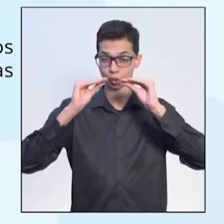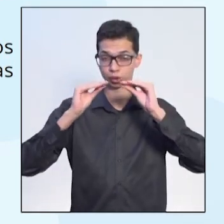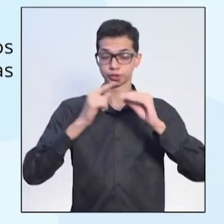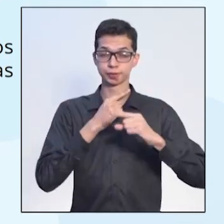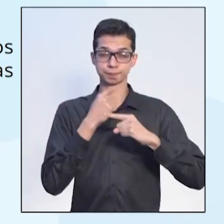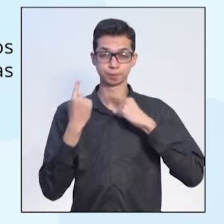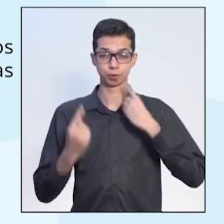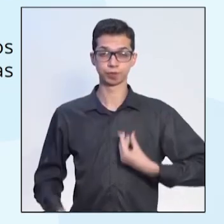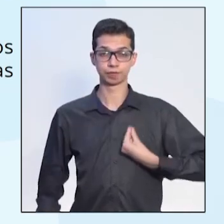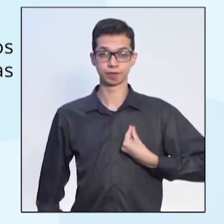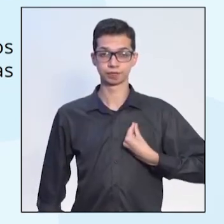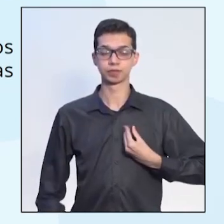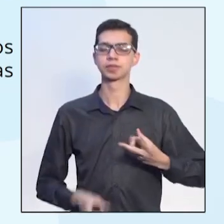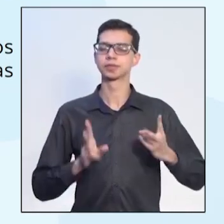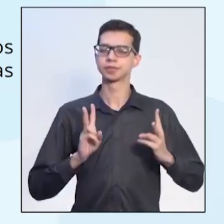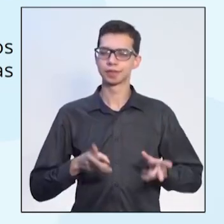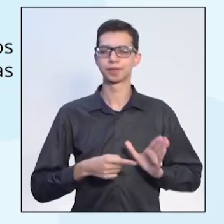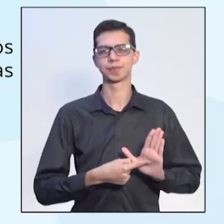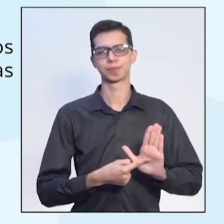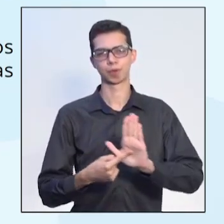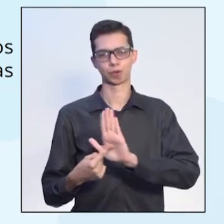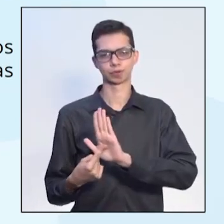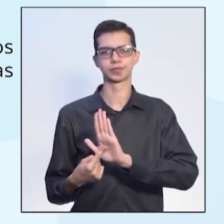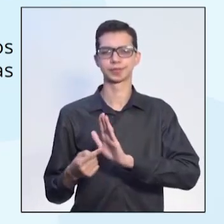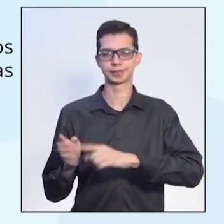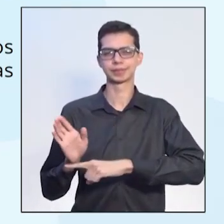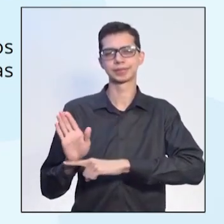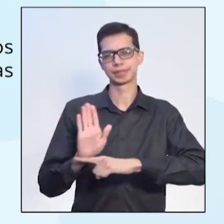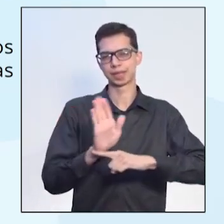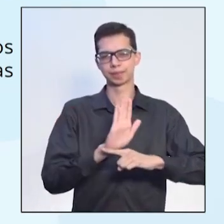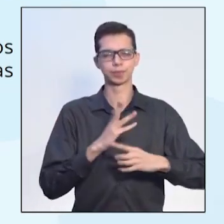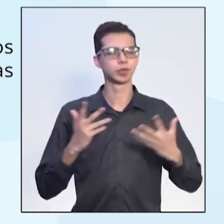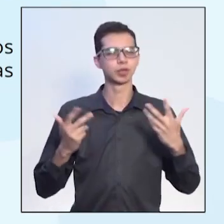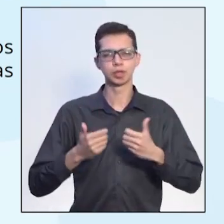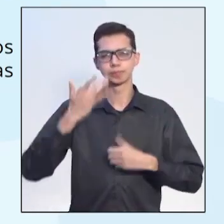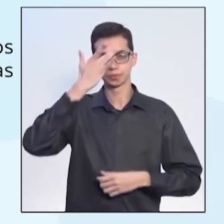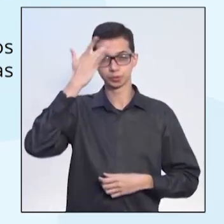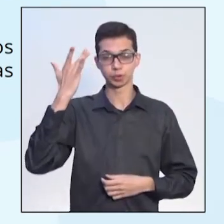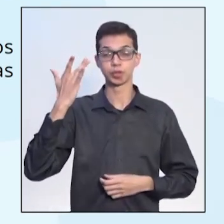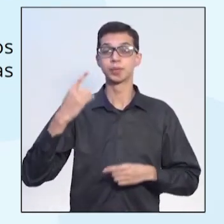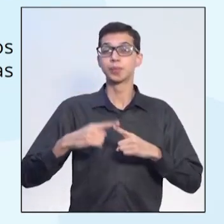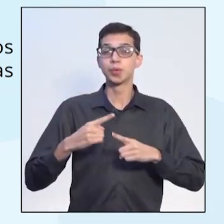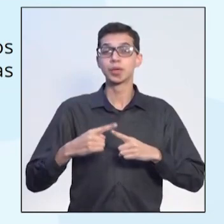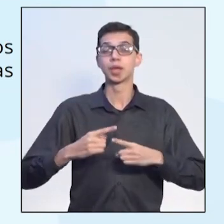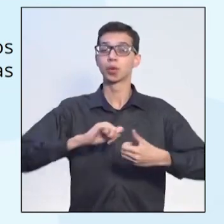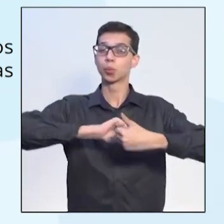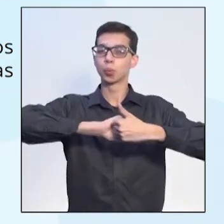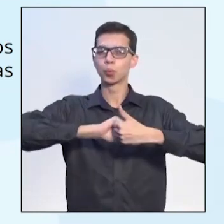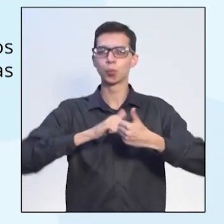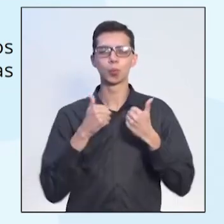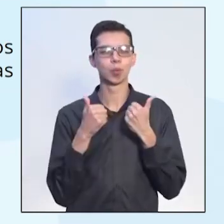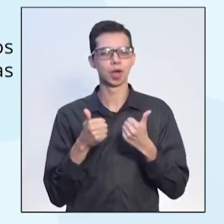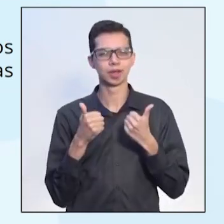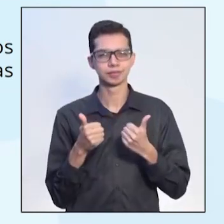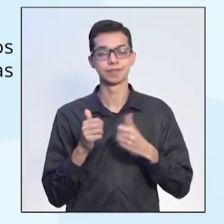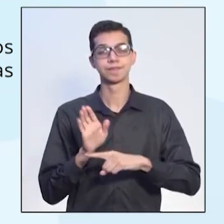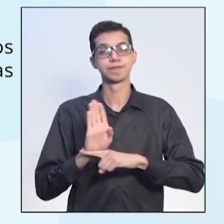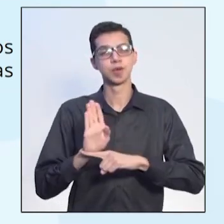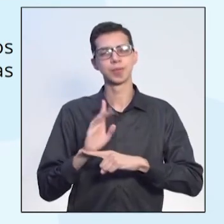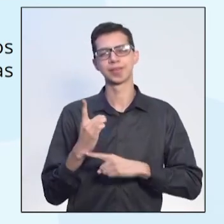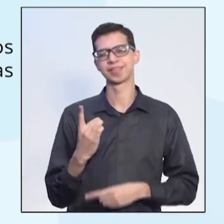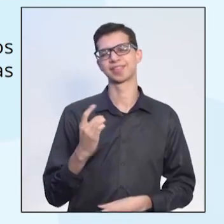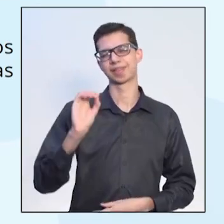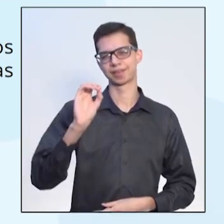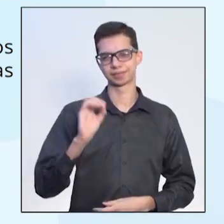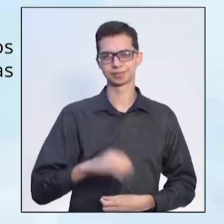cinema, não apenas de filmes de terror, mas aos fãs de produções de qualidade. Imperdível, filme nota 10. Mauro Marcel, porque eu